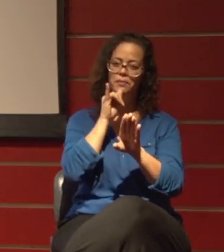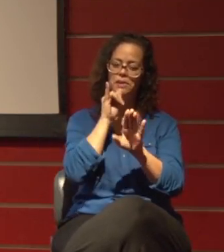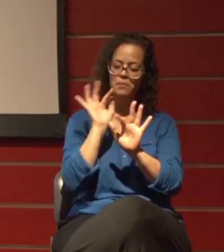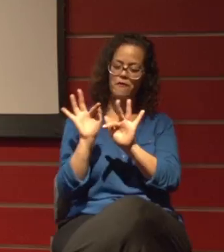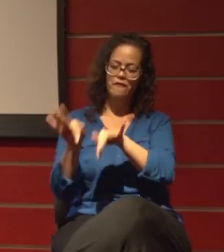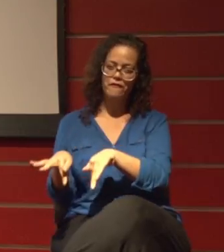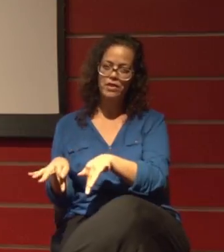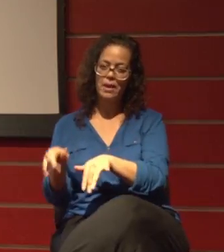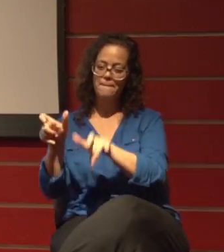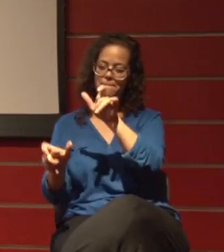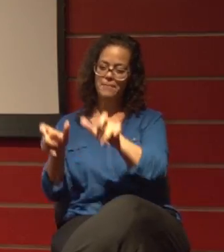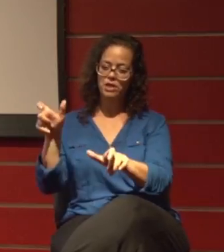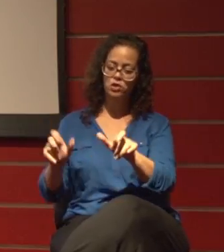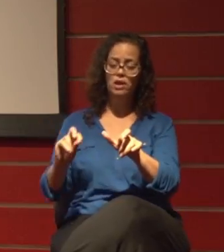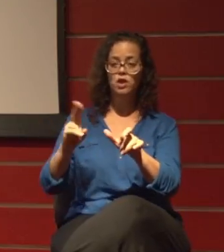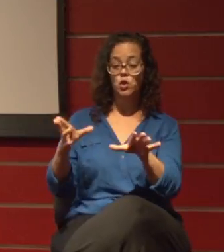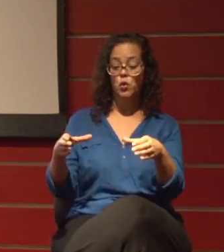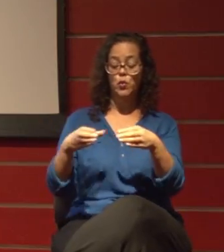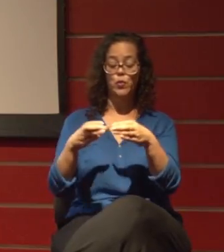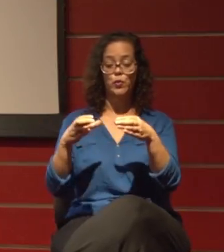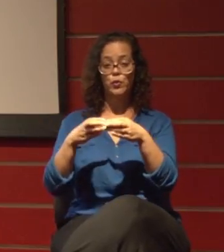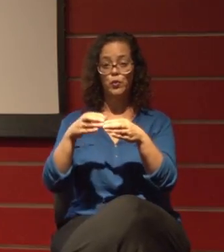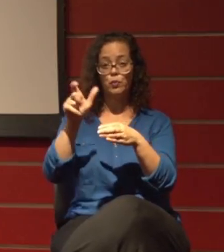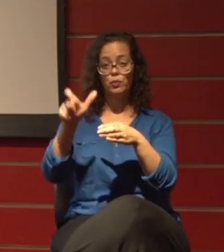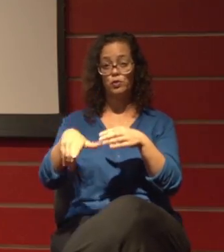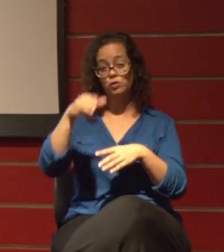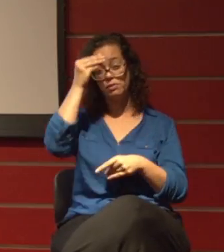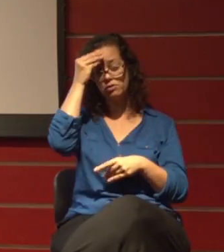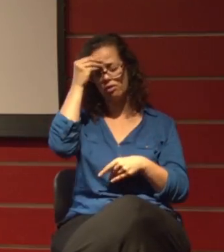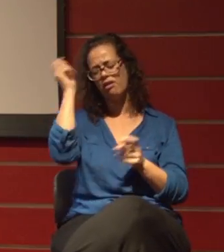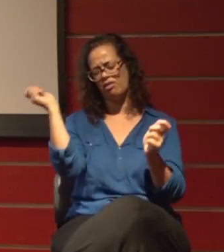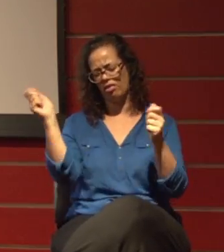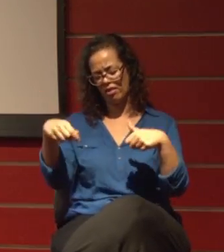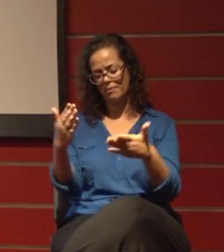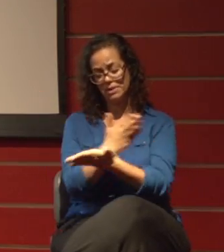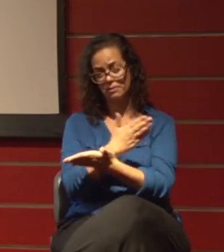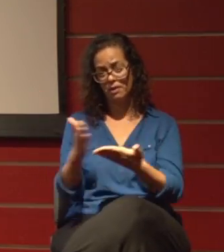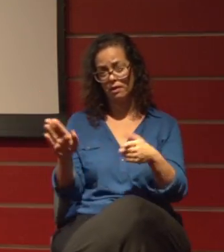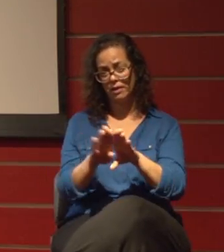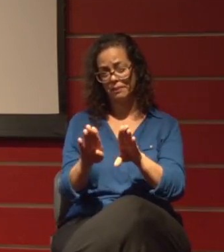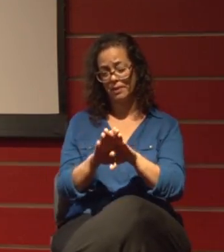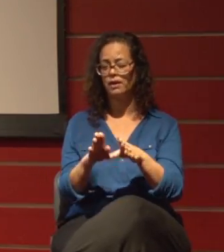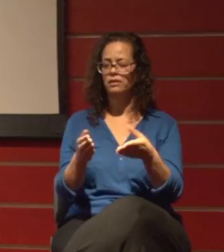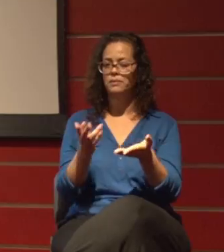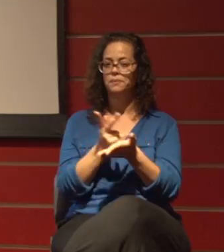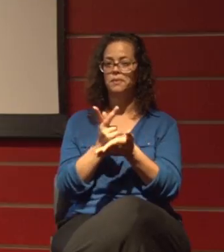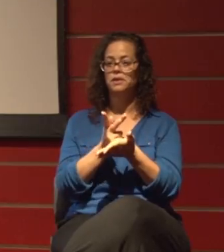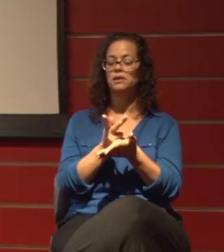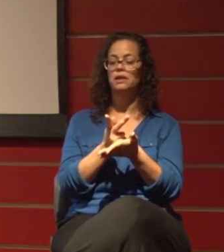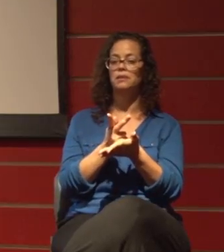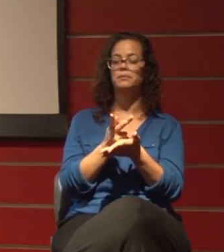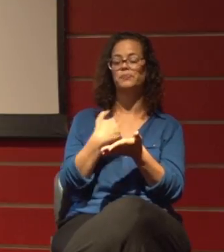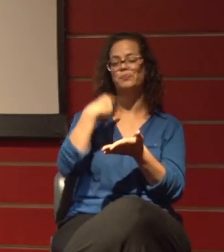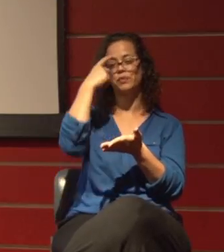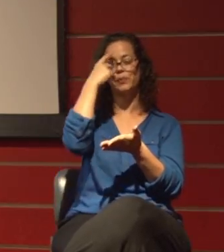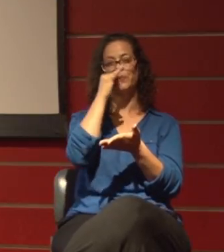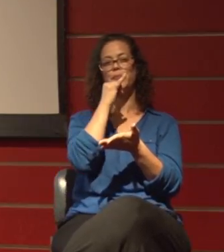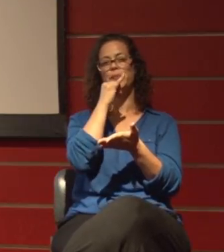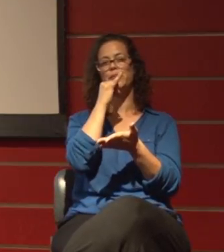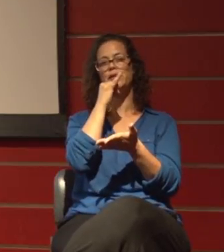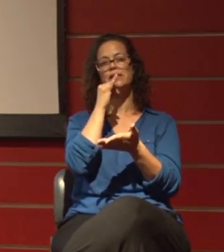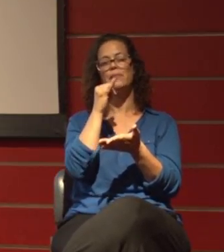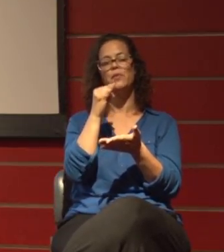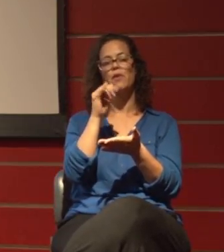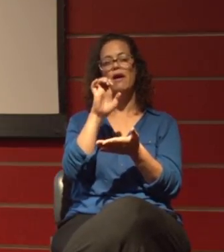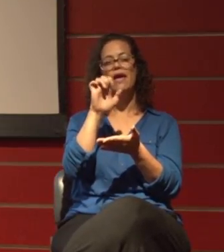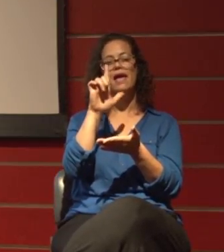personagem ou para cada núcleo de personagem né Eh o que eu vou fazendo ali é é quantos mais elementos eu consegui